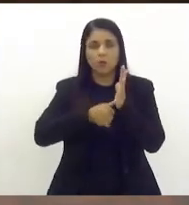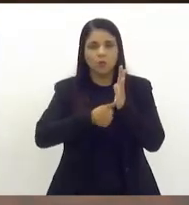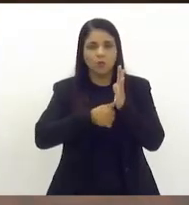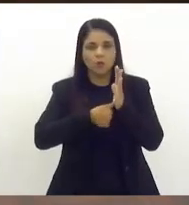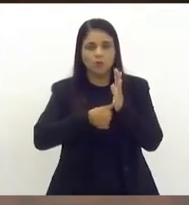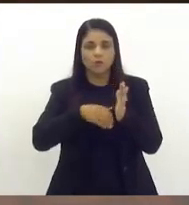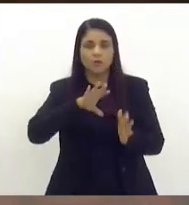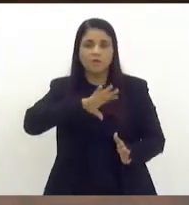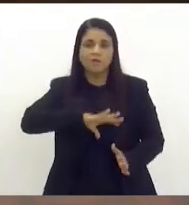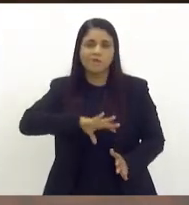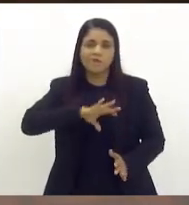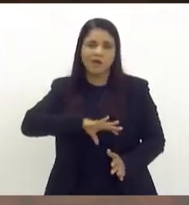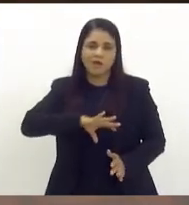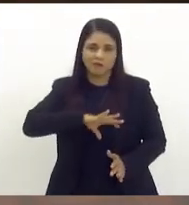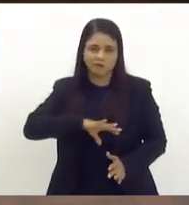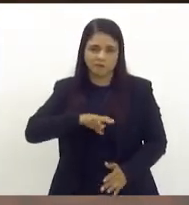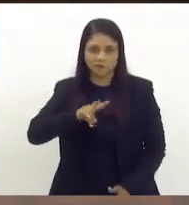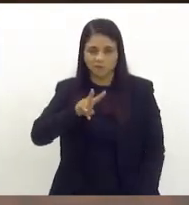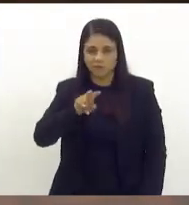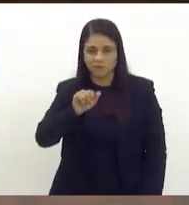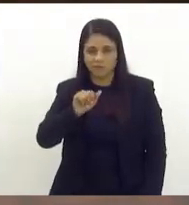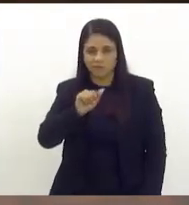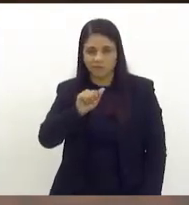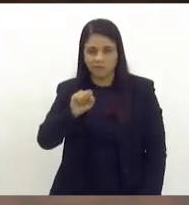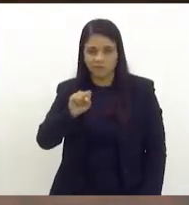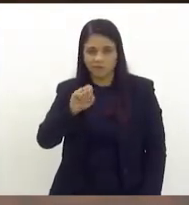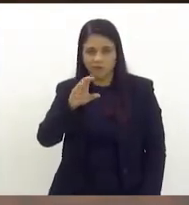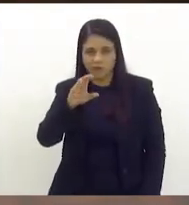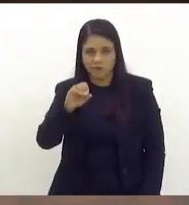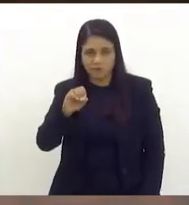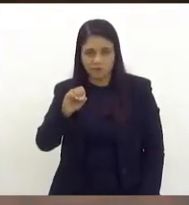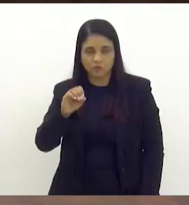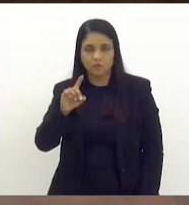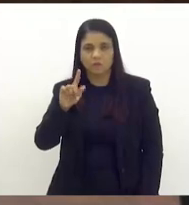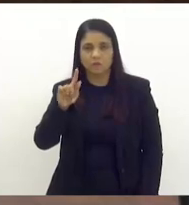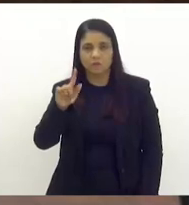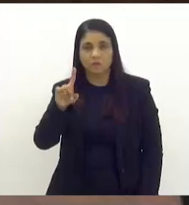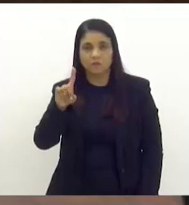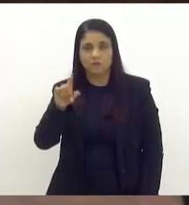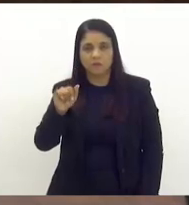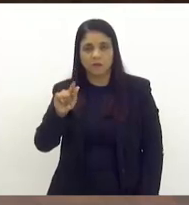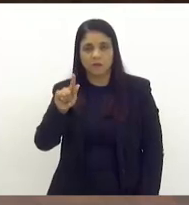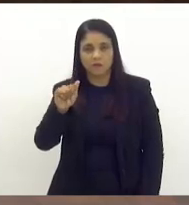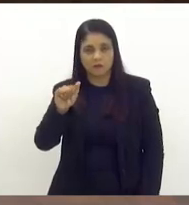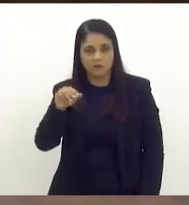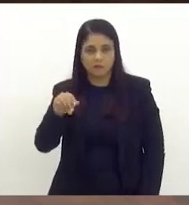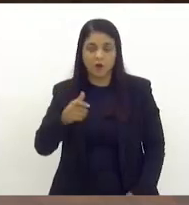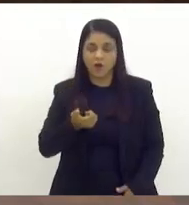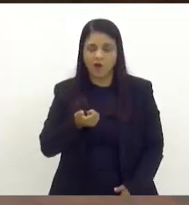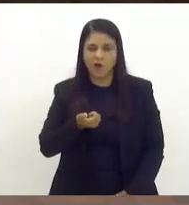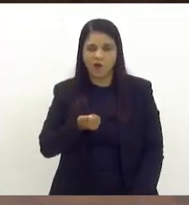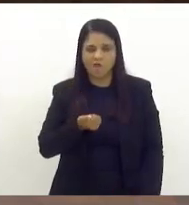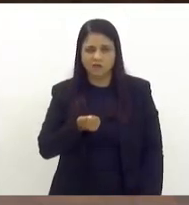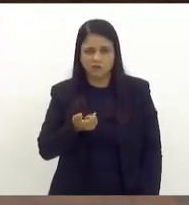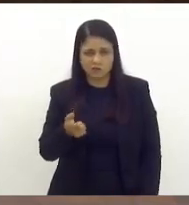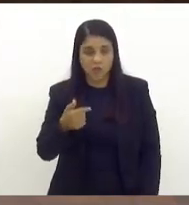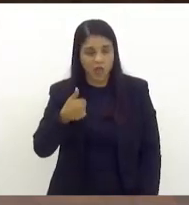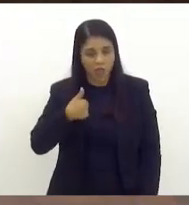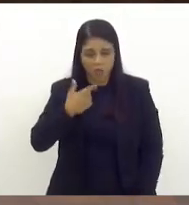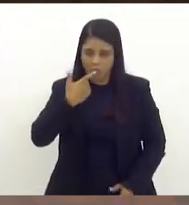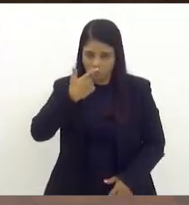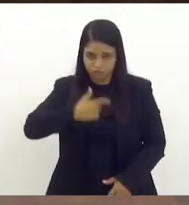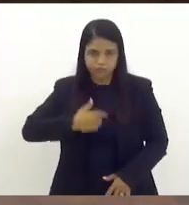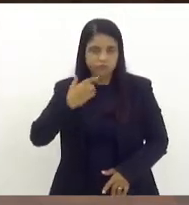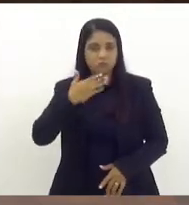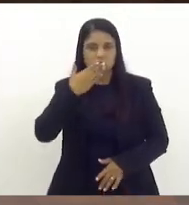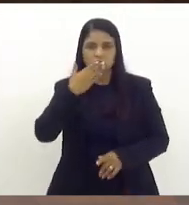é uma covardia o que está acontecendo com o Clube de Regatas Vasco da Gama Não é porque eu sou vascaíno que eu tô